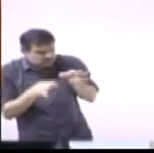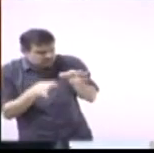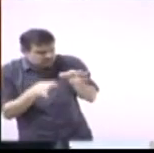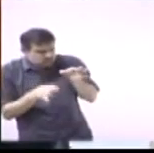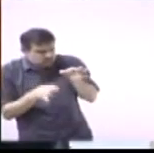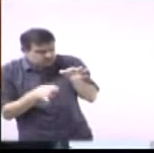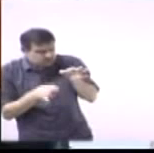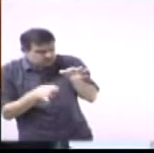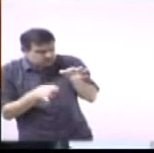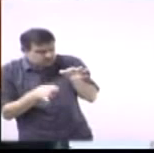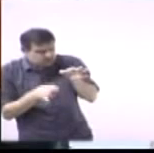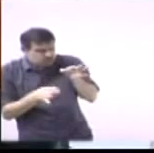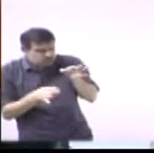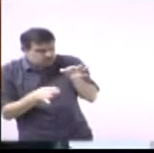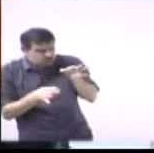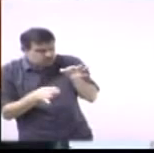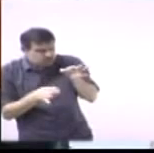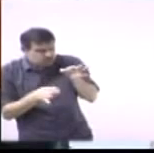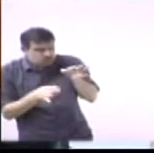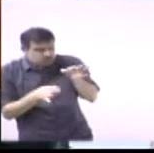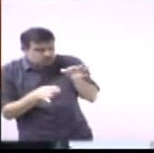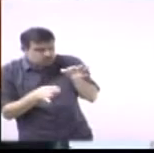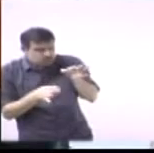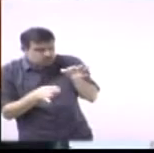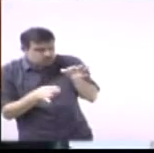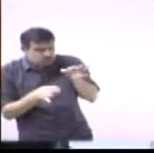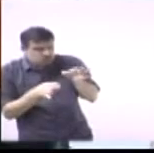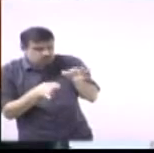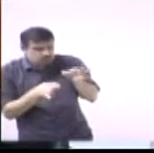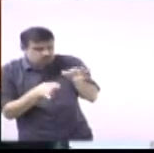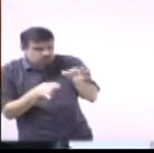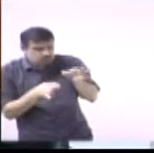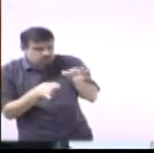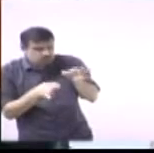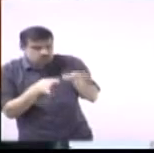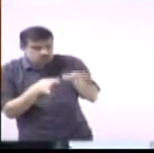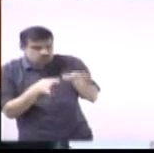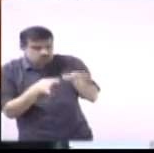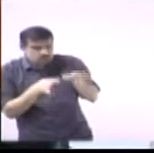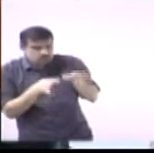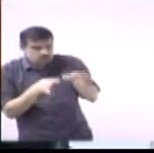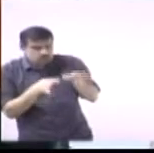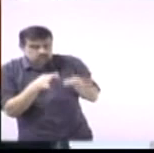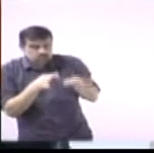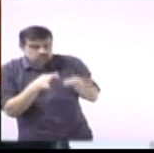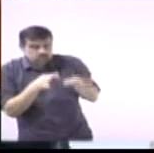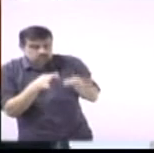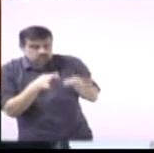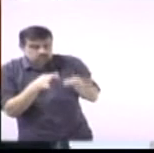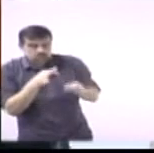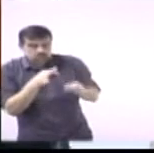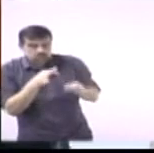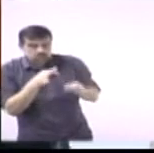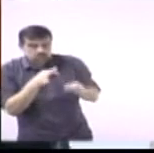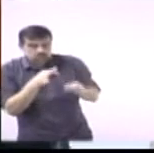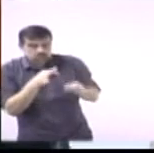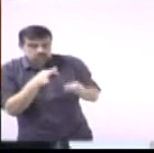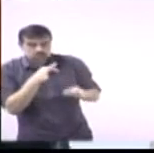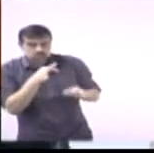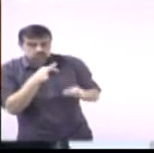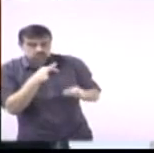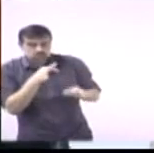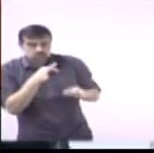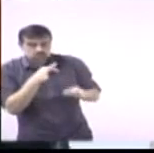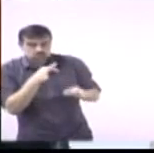religiosa, senhores, só levou a humanidade à desgraça. Os excessos devem ser combatidos, tanto de um